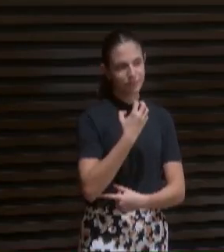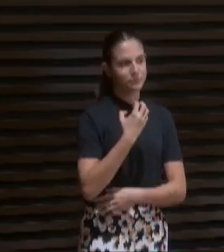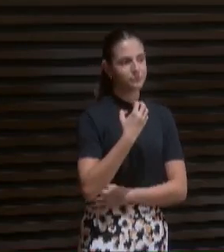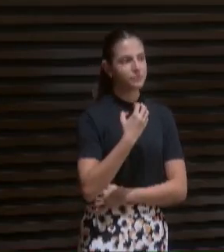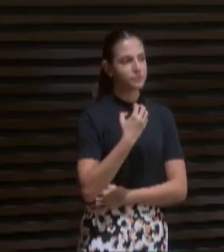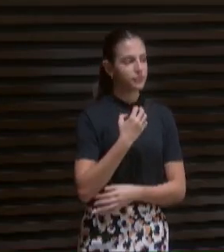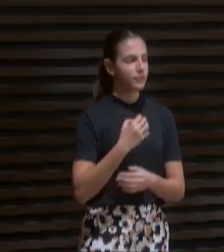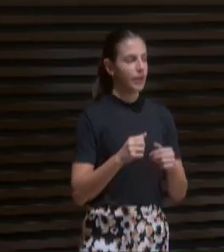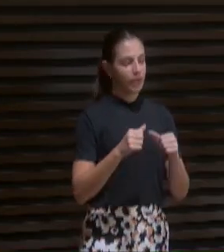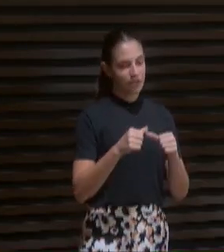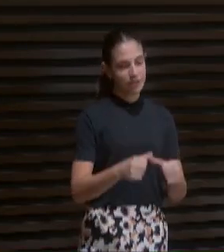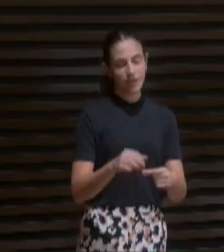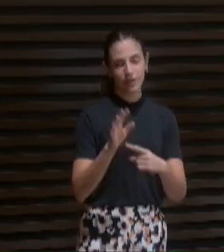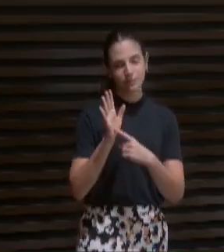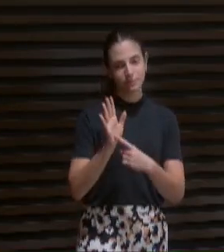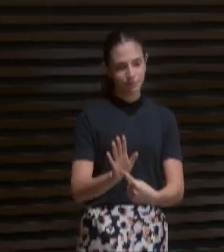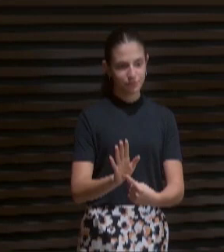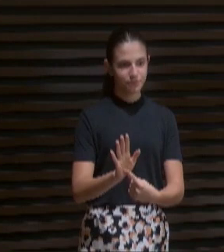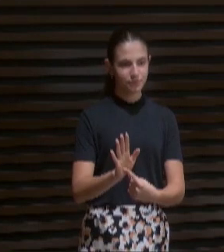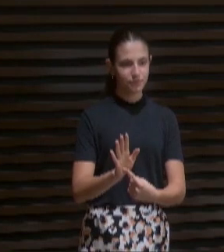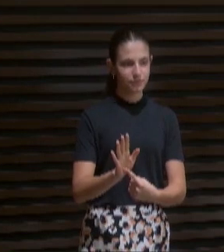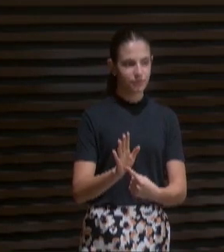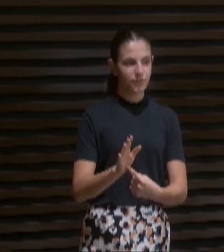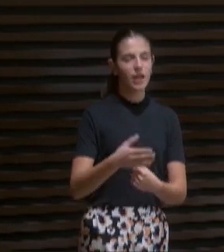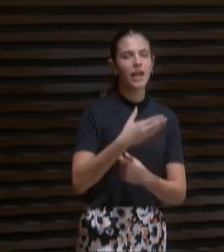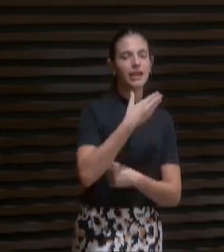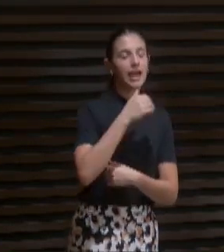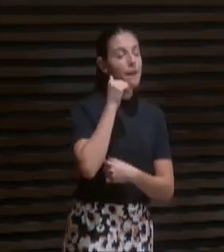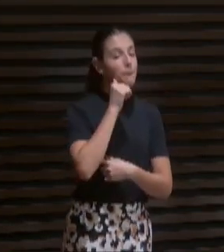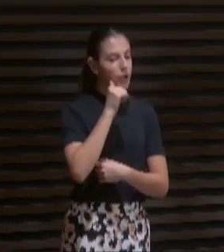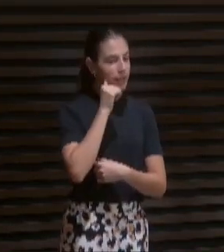está expresso, né? A mulher disse,